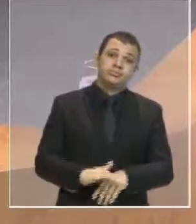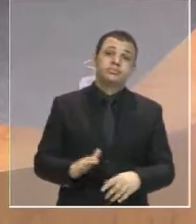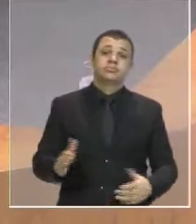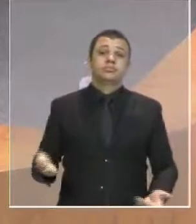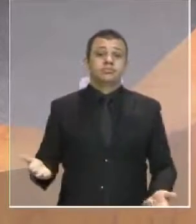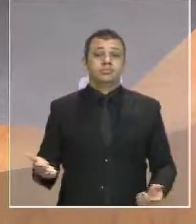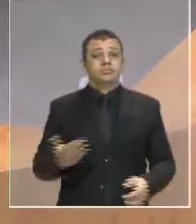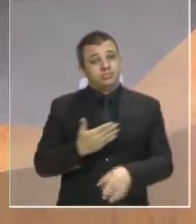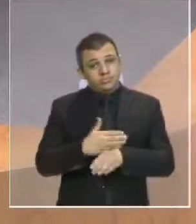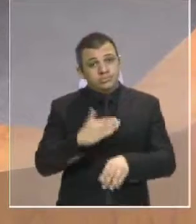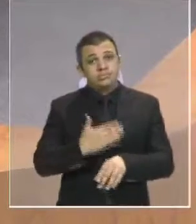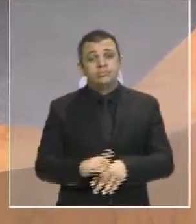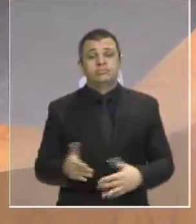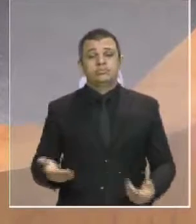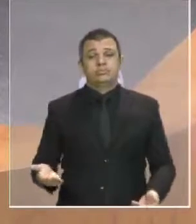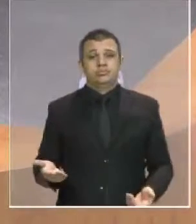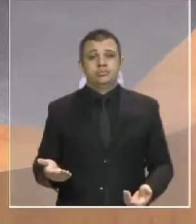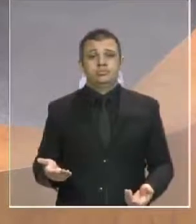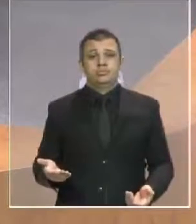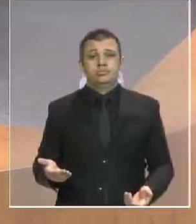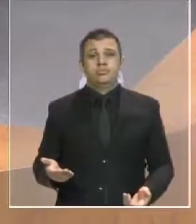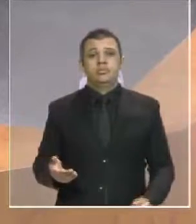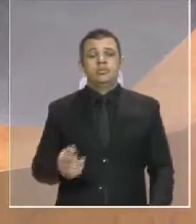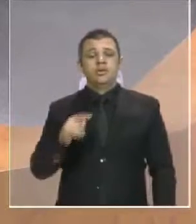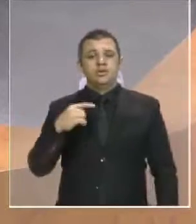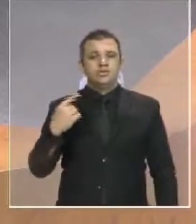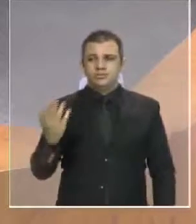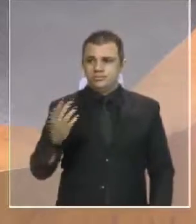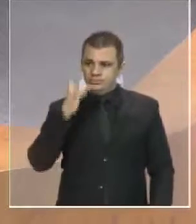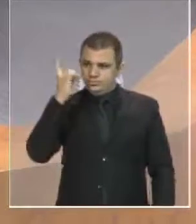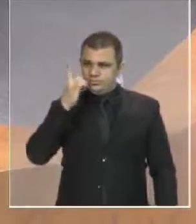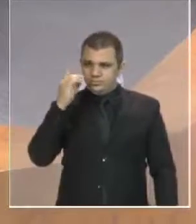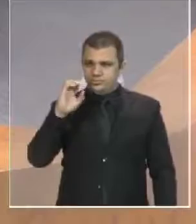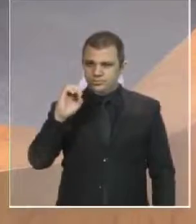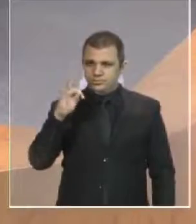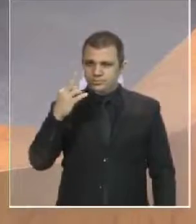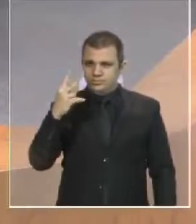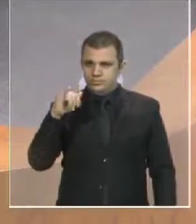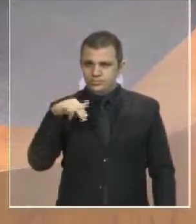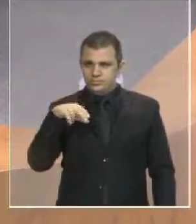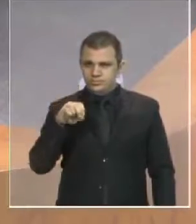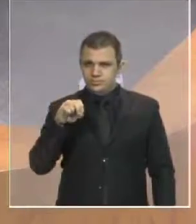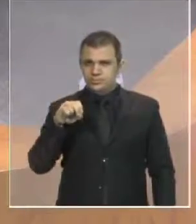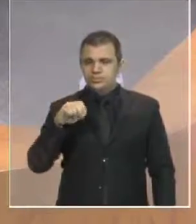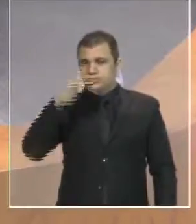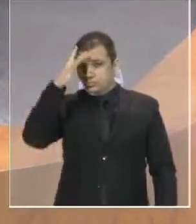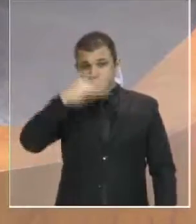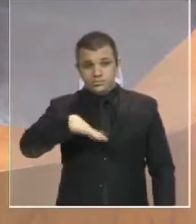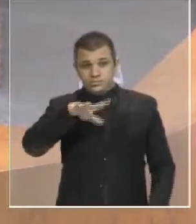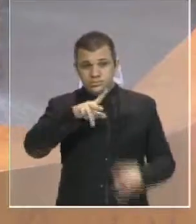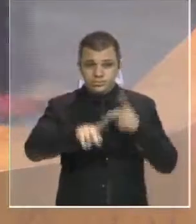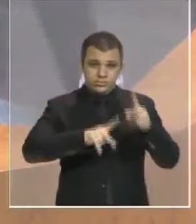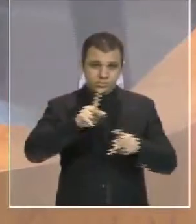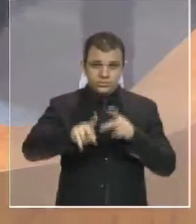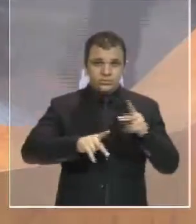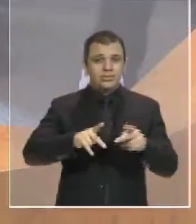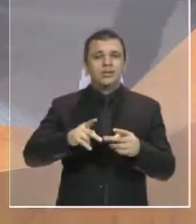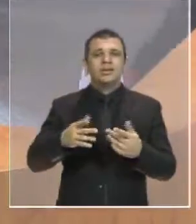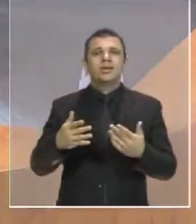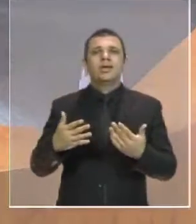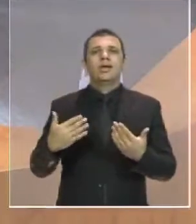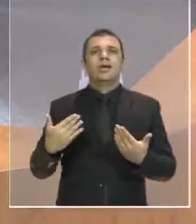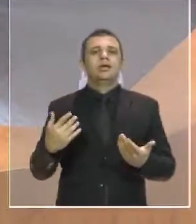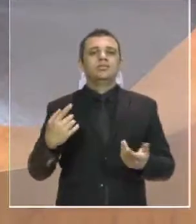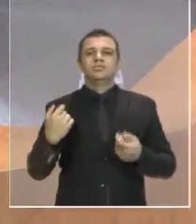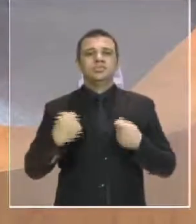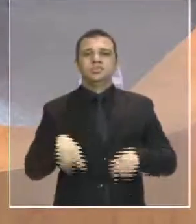é essa. A prática, deputado Otelino, deste povo desacostumado com a falta de poder, é